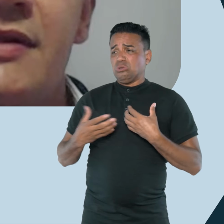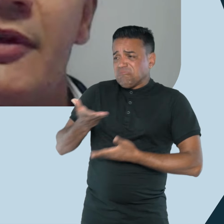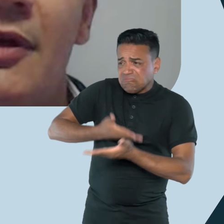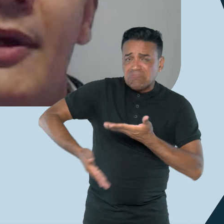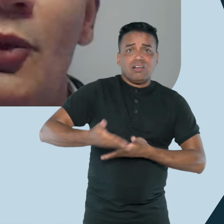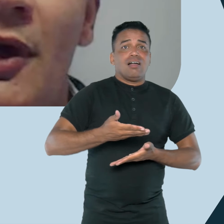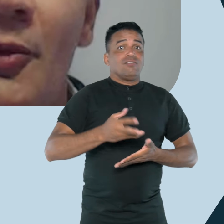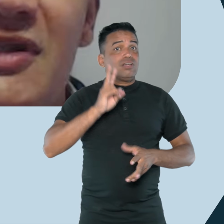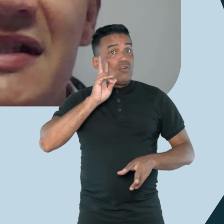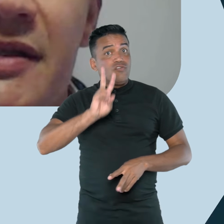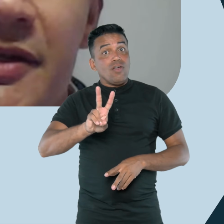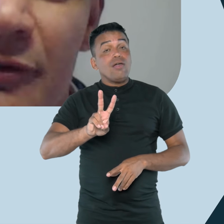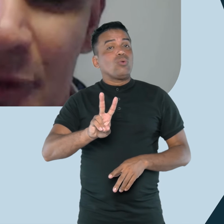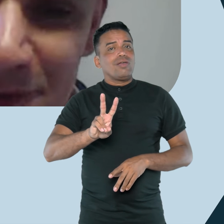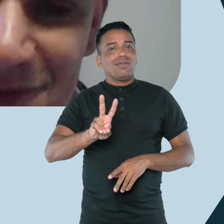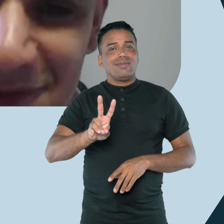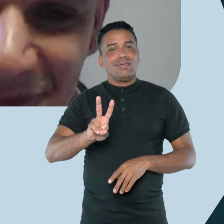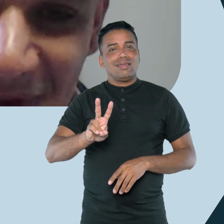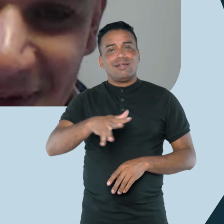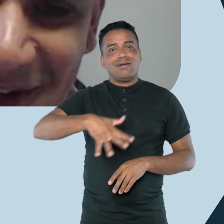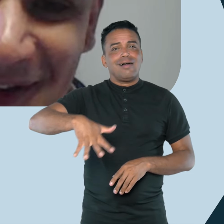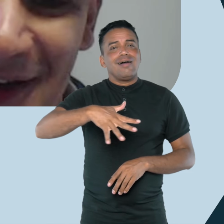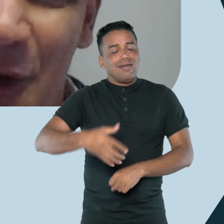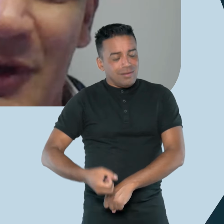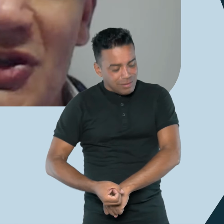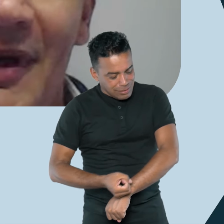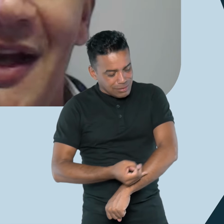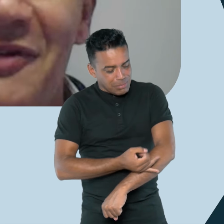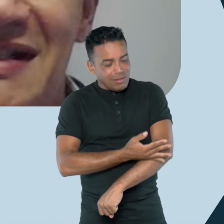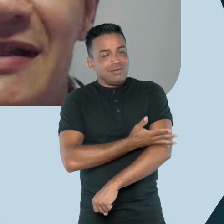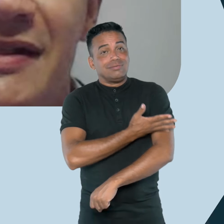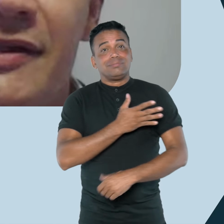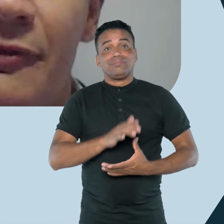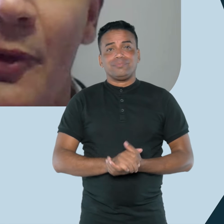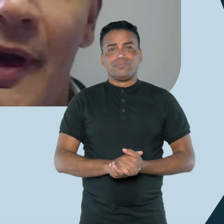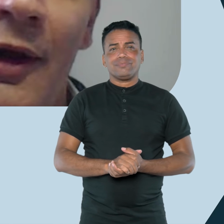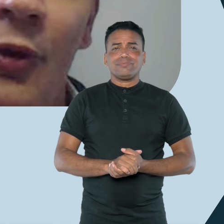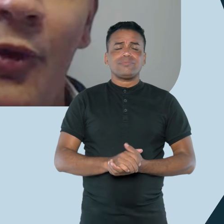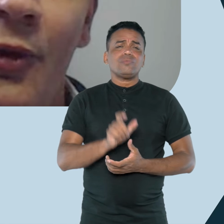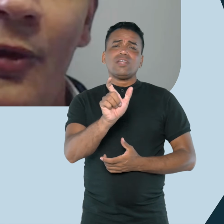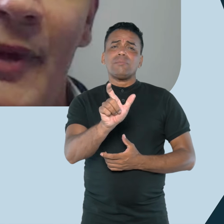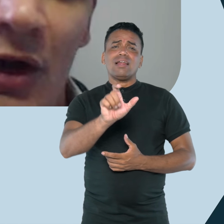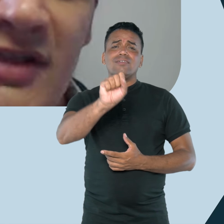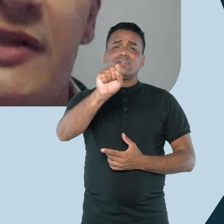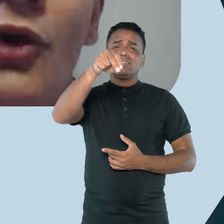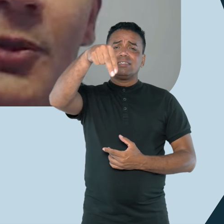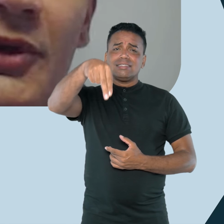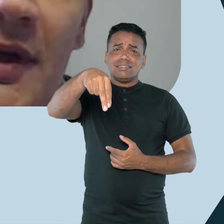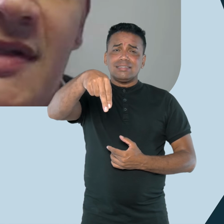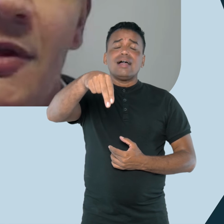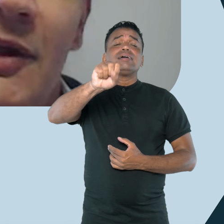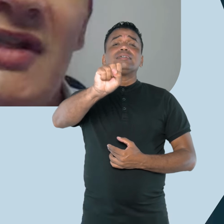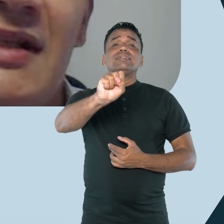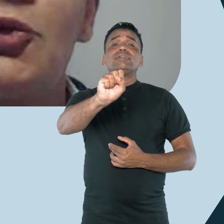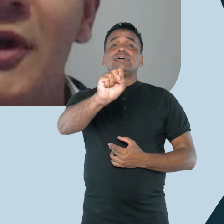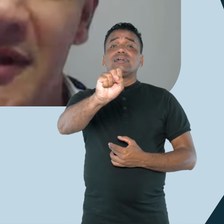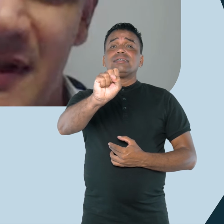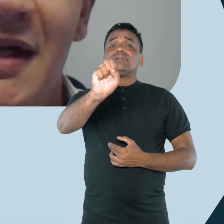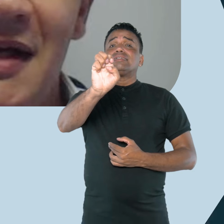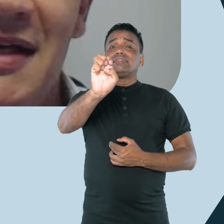começa a se ver também num campo sensível, né? Eu acho que a palavra sensível é o melhor sinônimo da